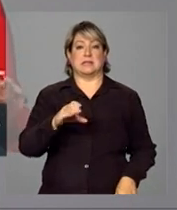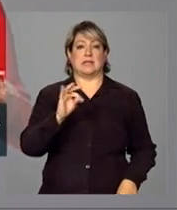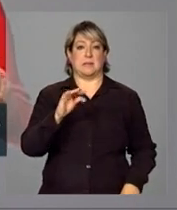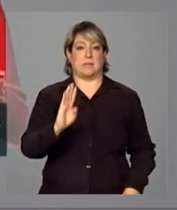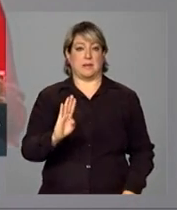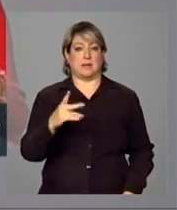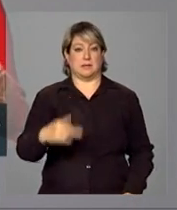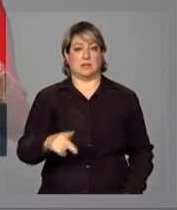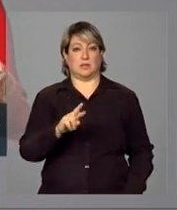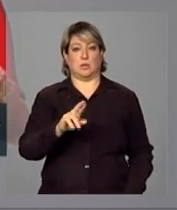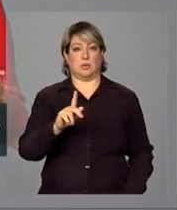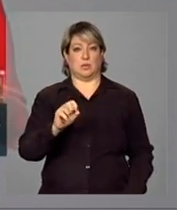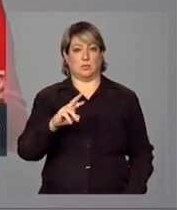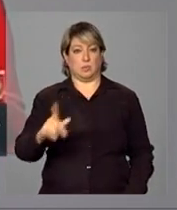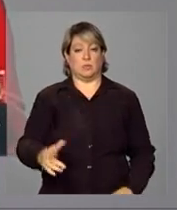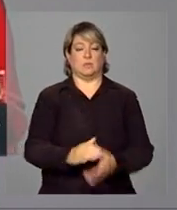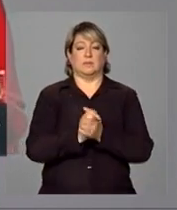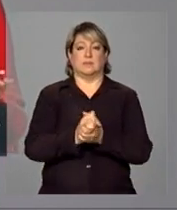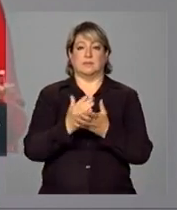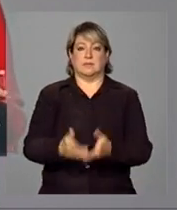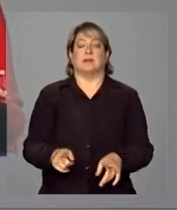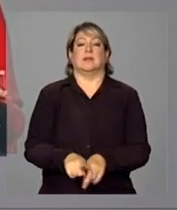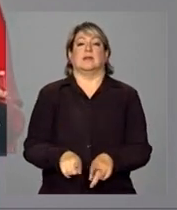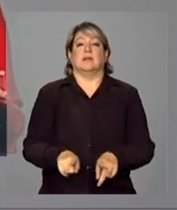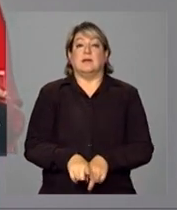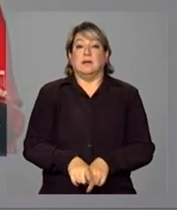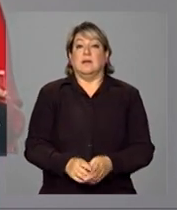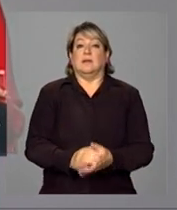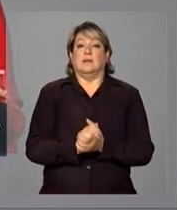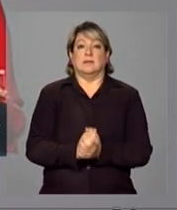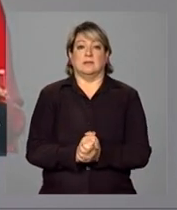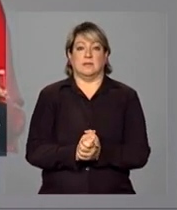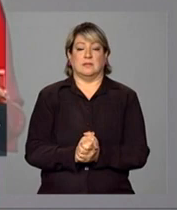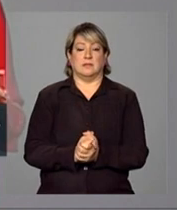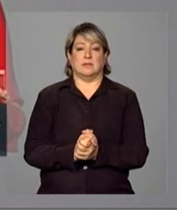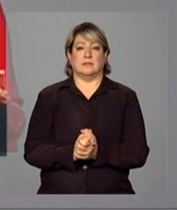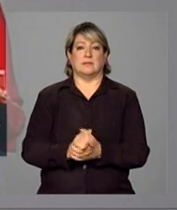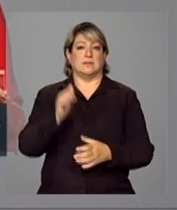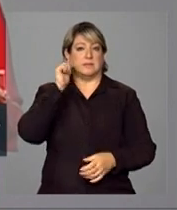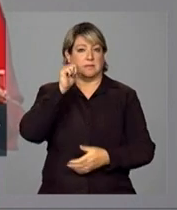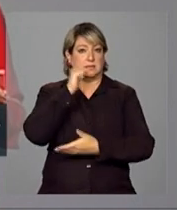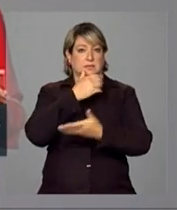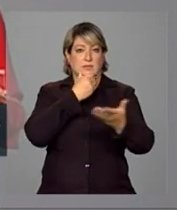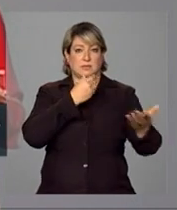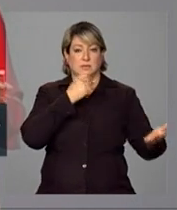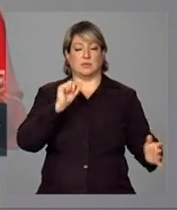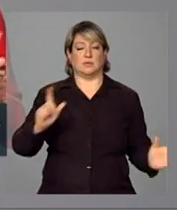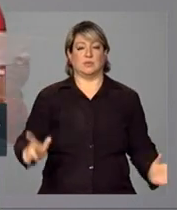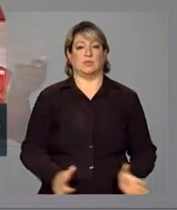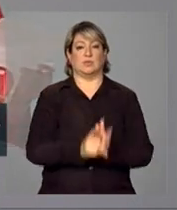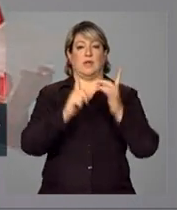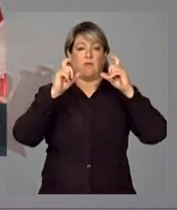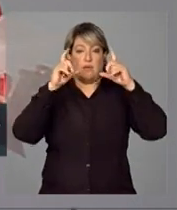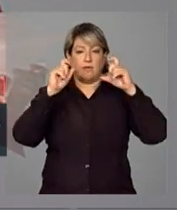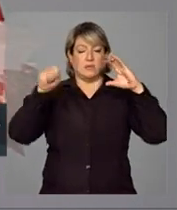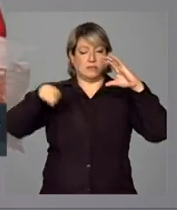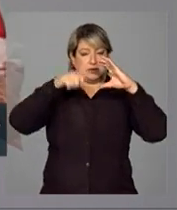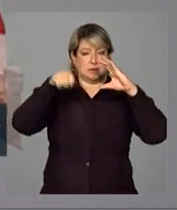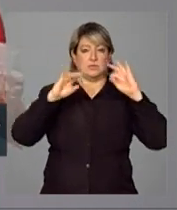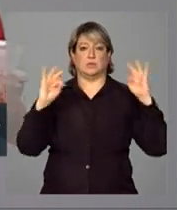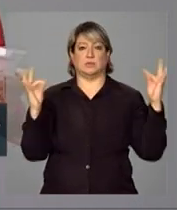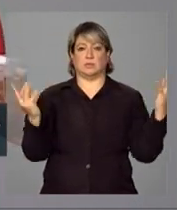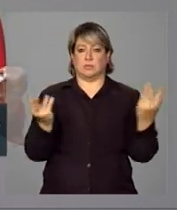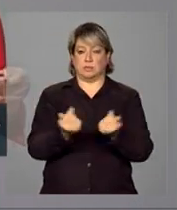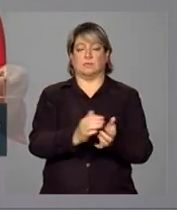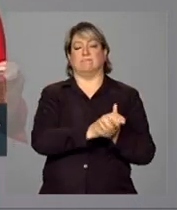Vidor. Queria cumprimentar também as senhoras e os senhores jornalistas, fotógrafos